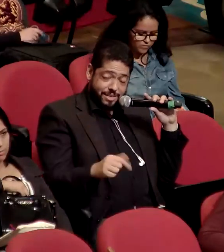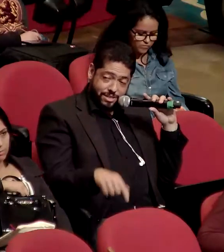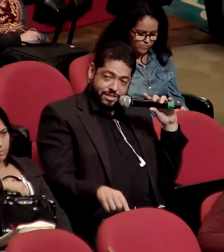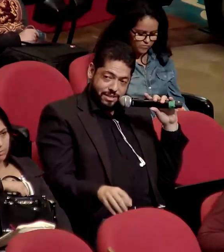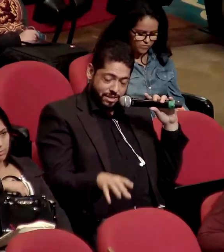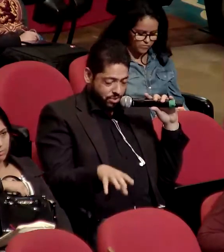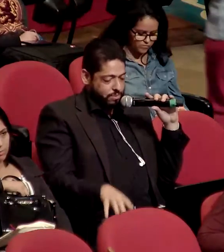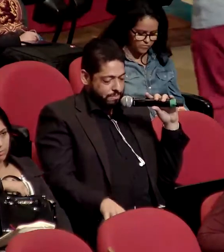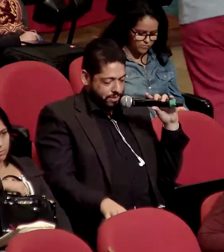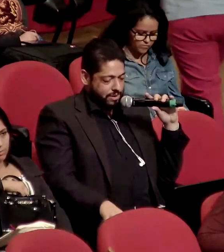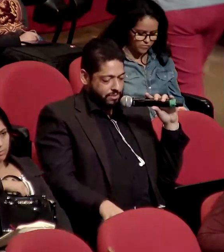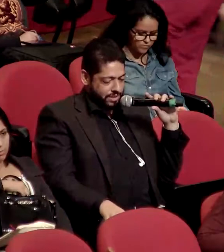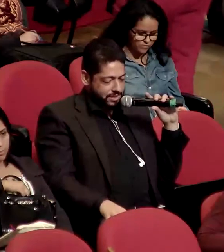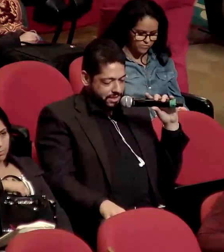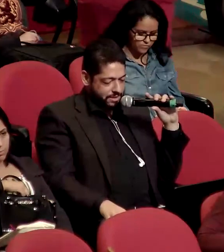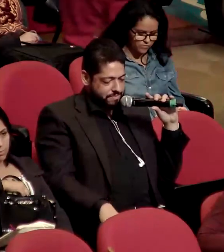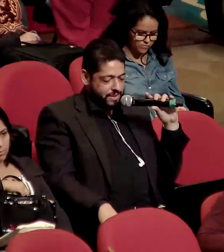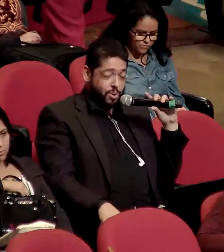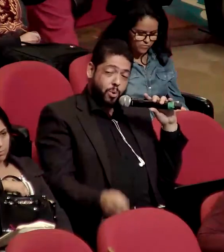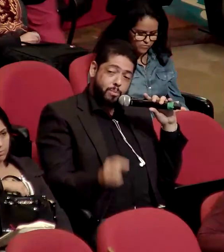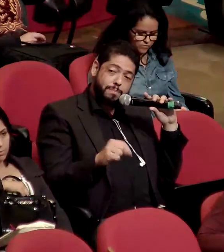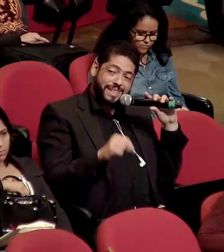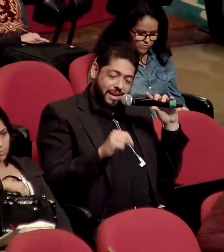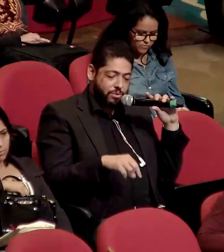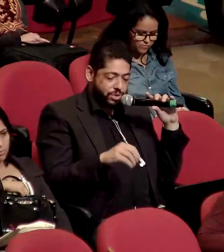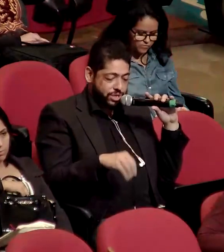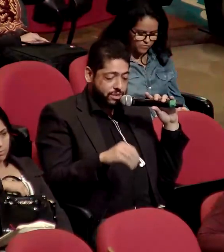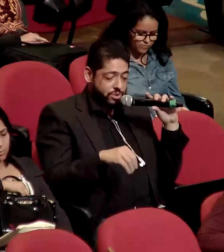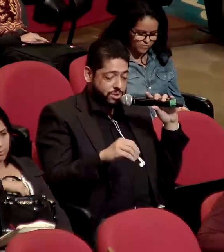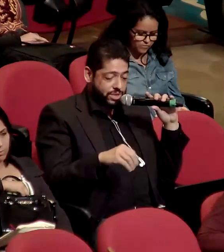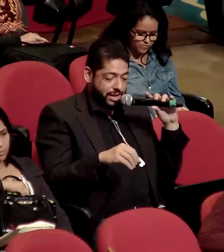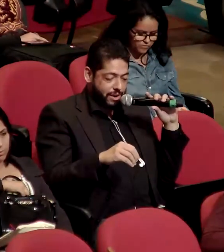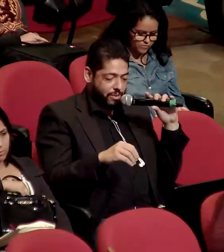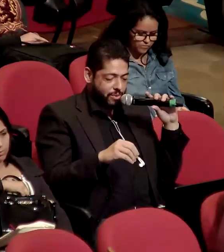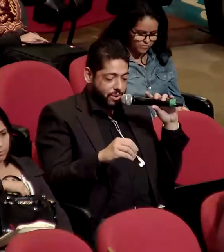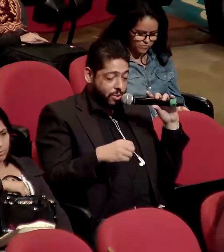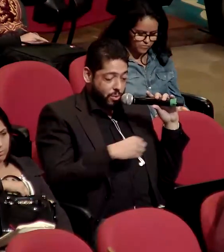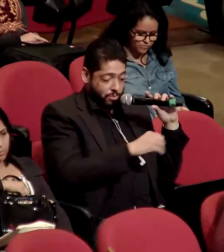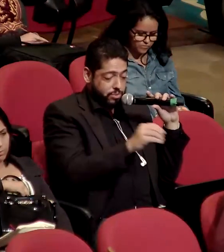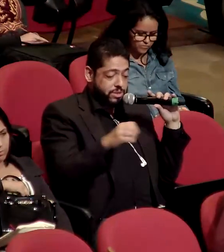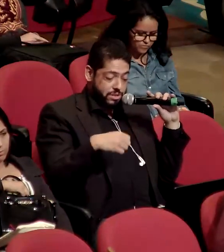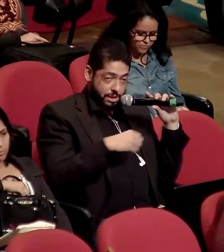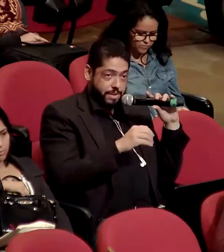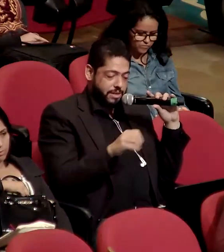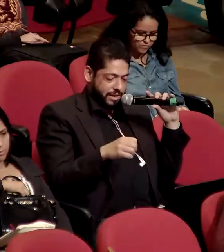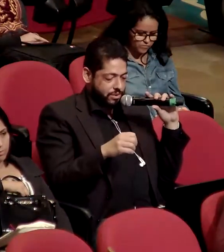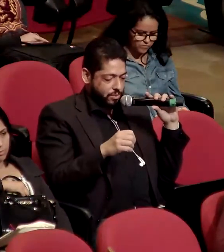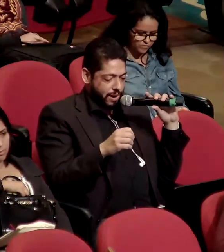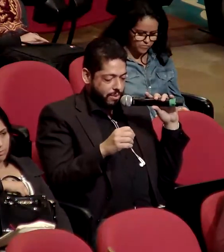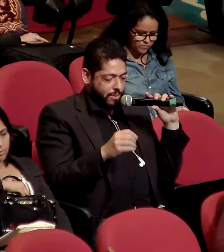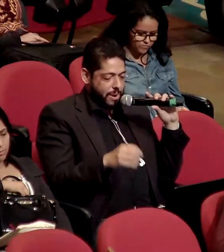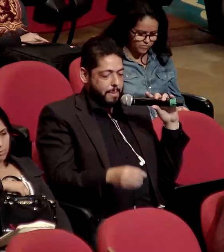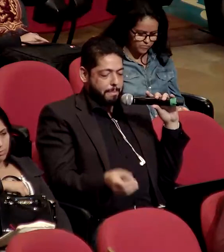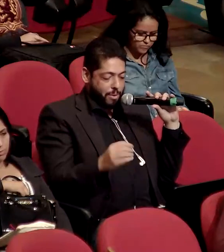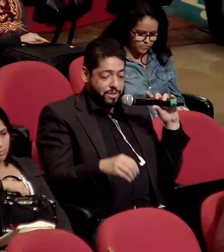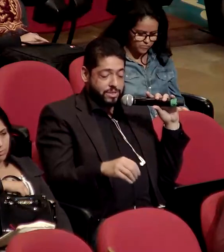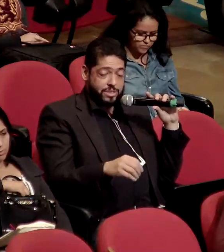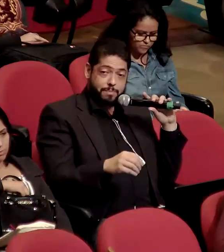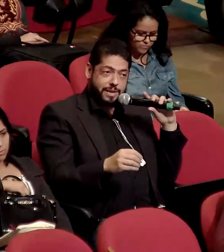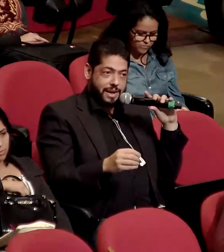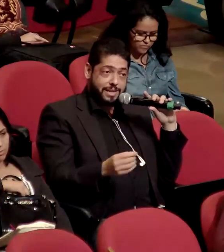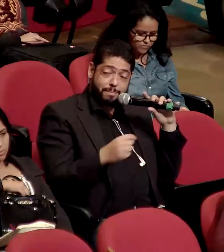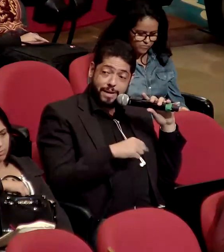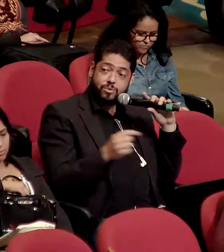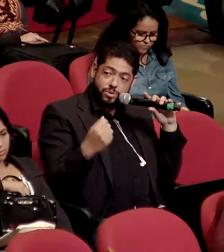ele acredita que isso pode acontecer, como a pedagogia social, como um sistema intelectual, pode